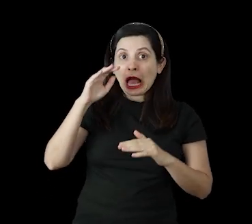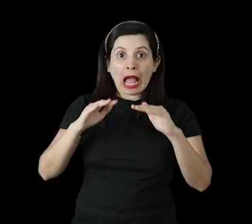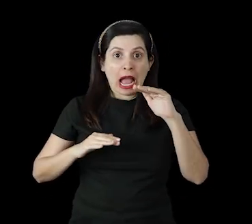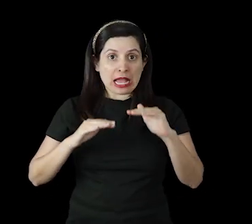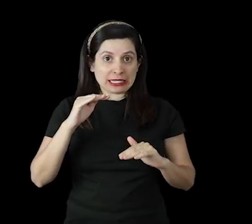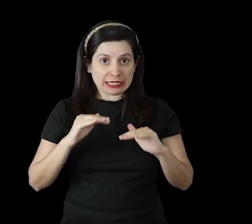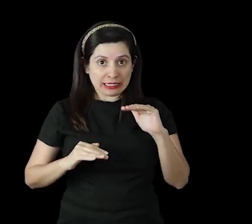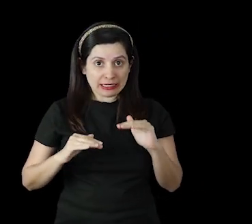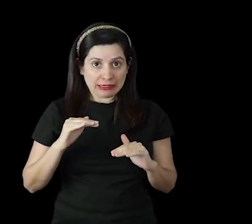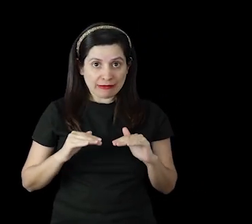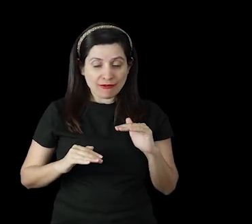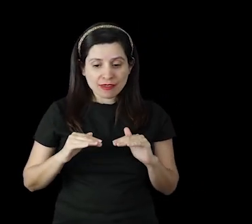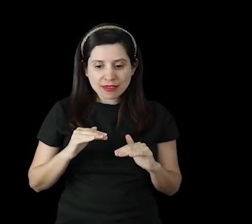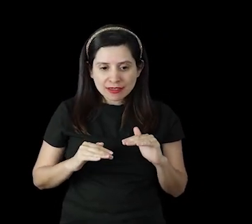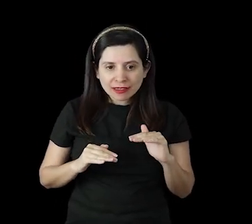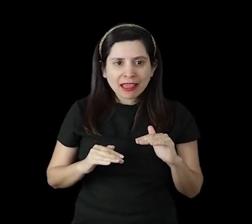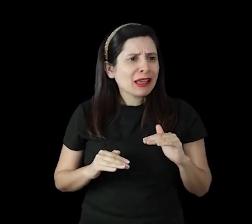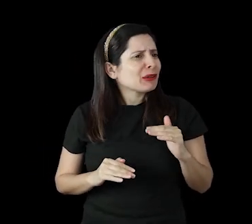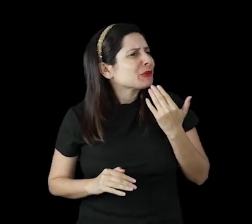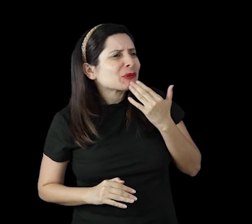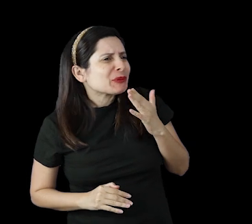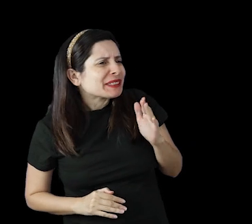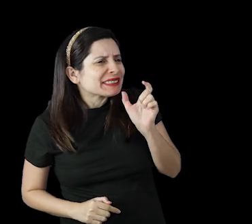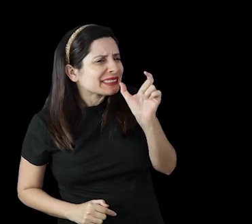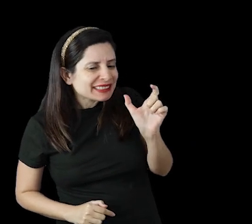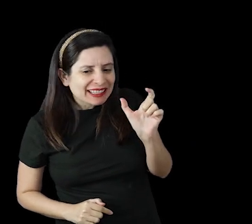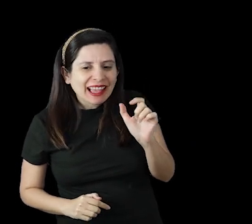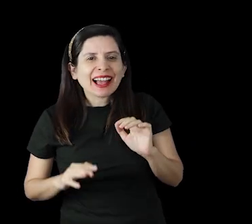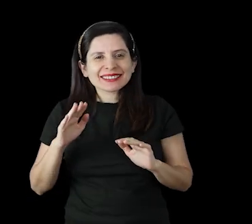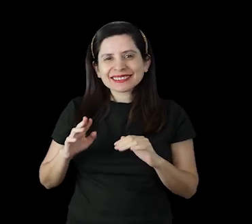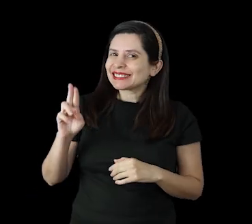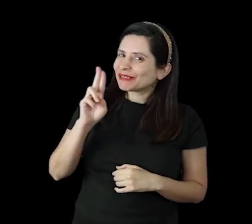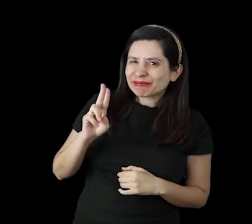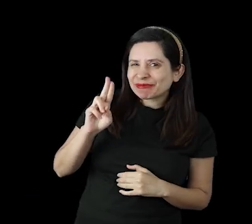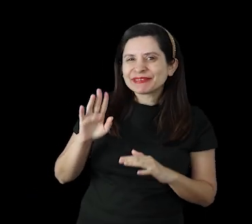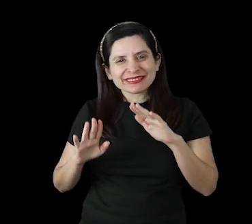vezes, É é porque eu um nunca vi termo que a esse termo. pessoa usa, entendeu?